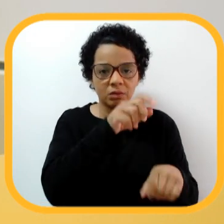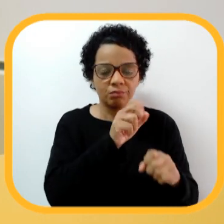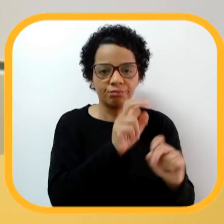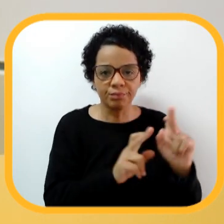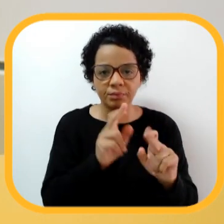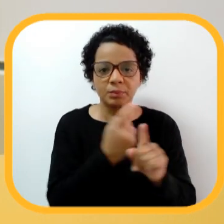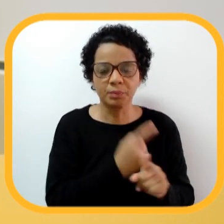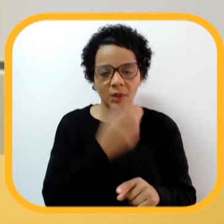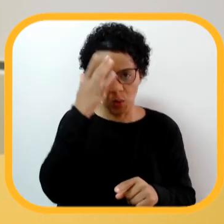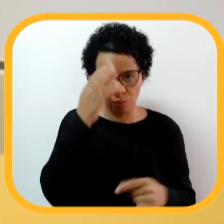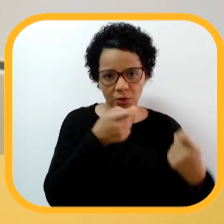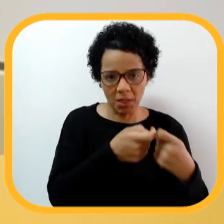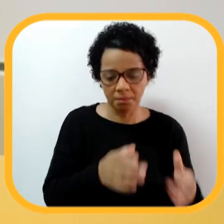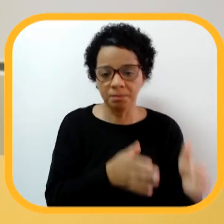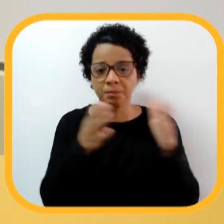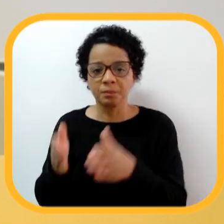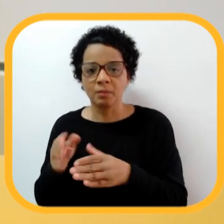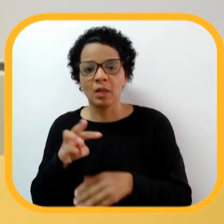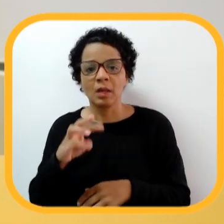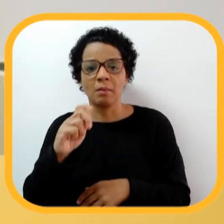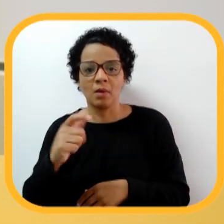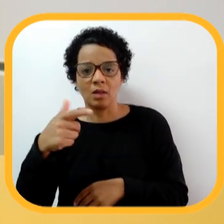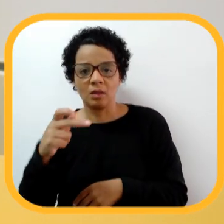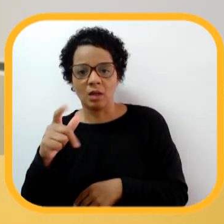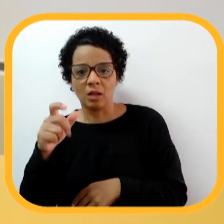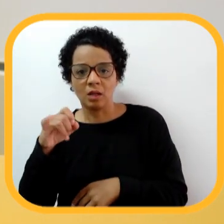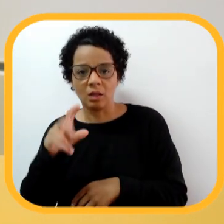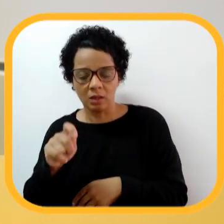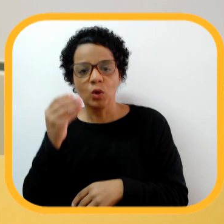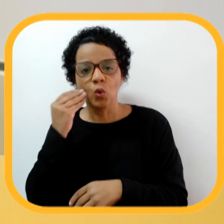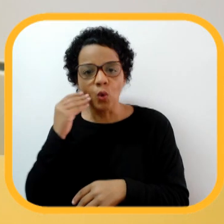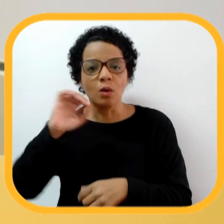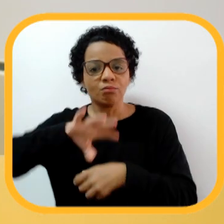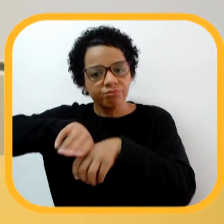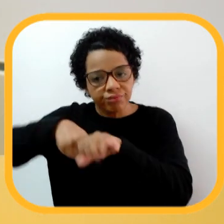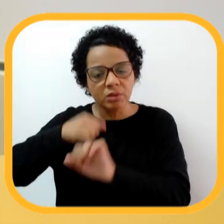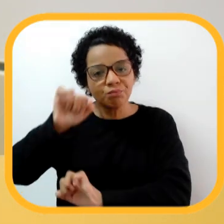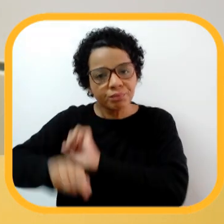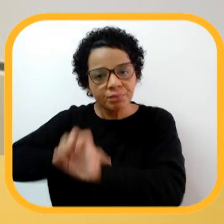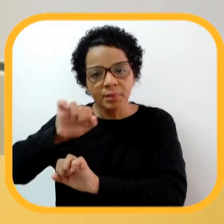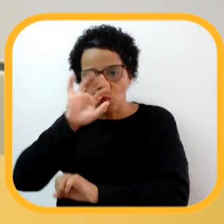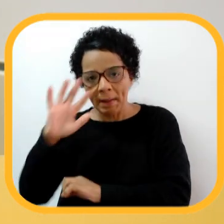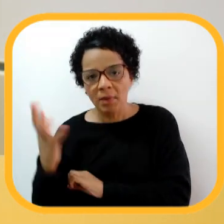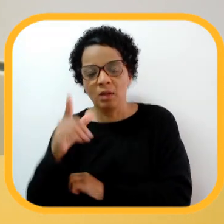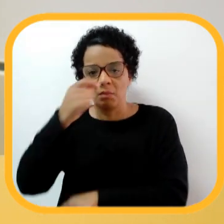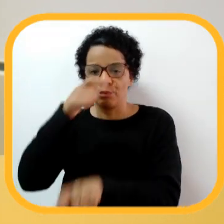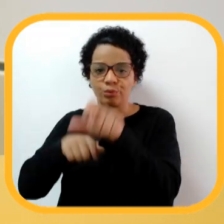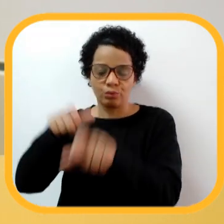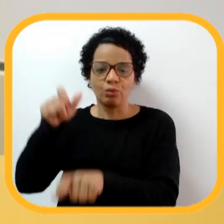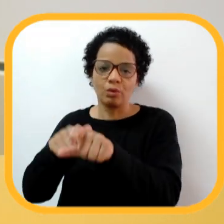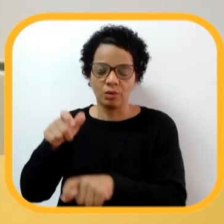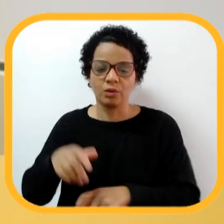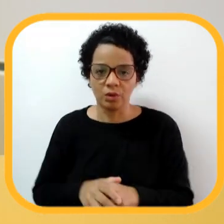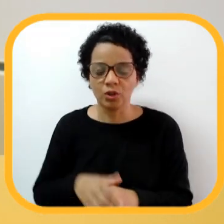pelos sismógrafos, em valores numéricos. Já a escala de Mercalli modificada avalia os efeitos e danos do terremoto no ambiente e